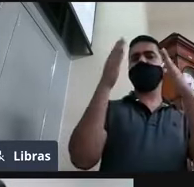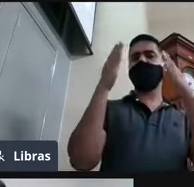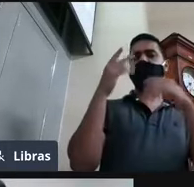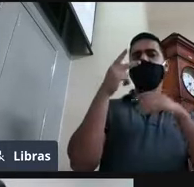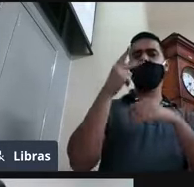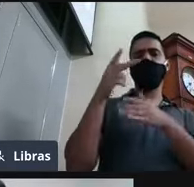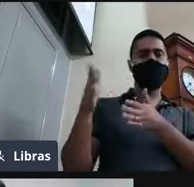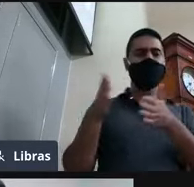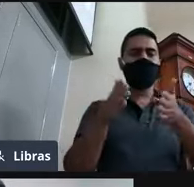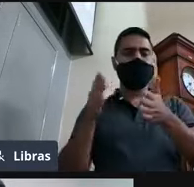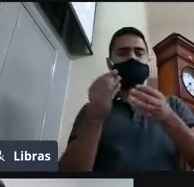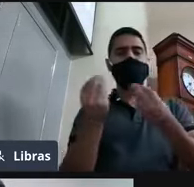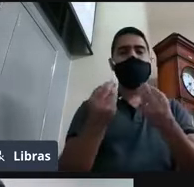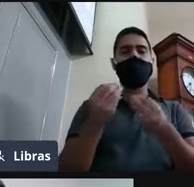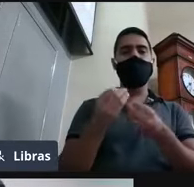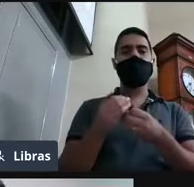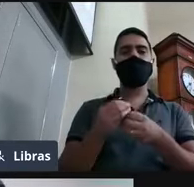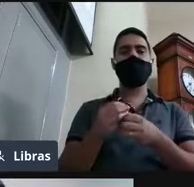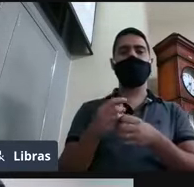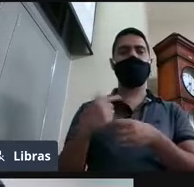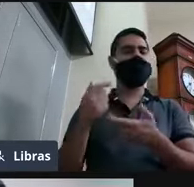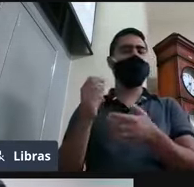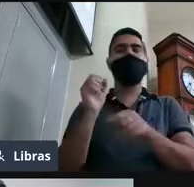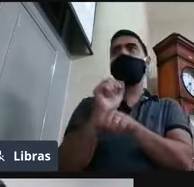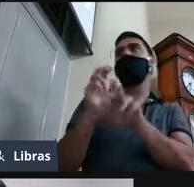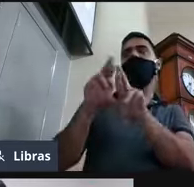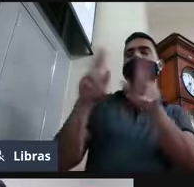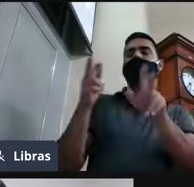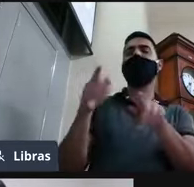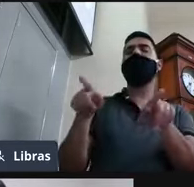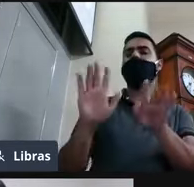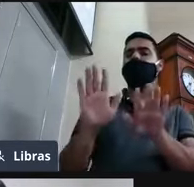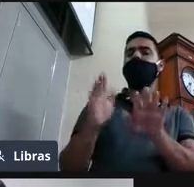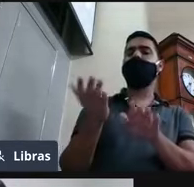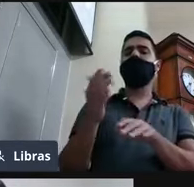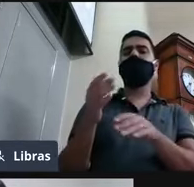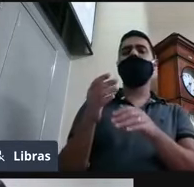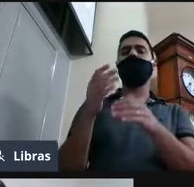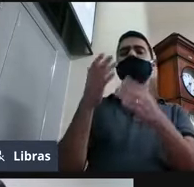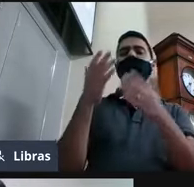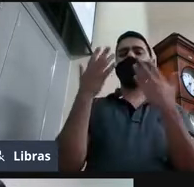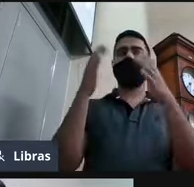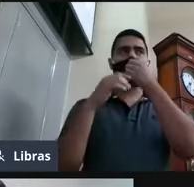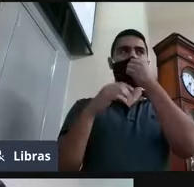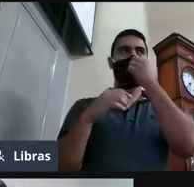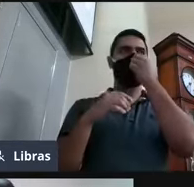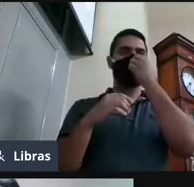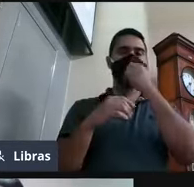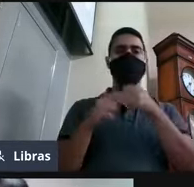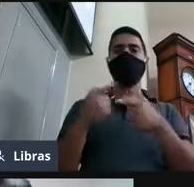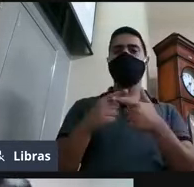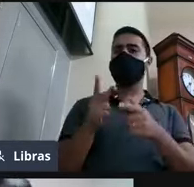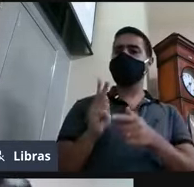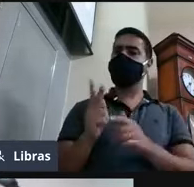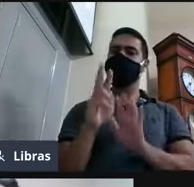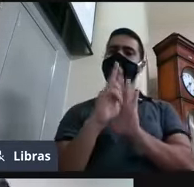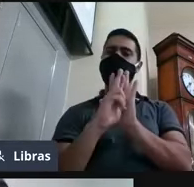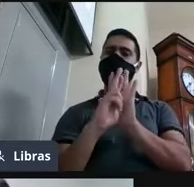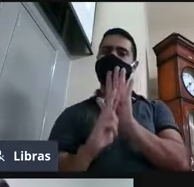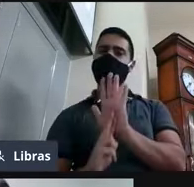sua condução. Obrigado, vereador. Eu não esperava que fosse diferente, mas eu quero parabenizar. Obrigado. Que você seguiu o regimento,